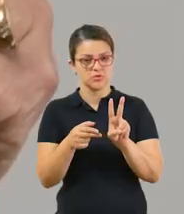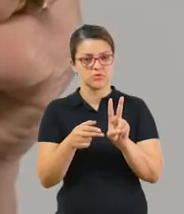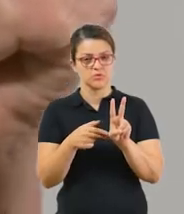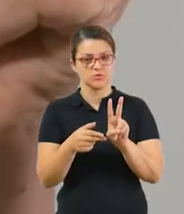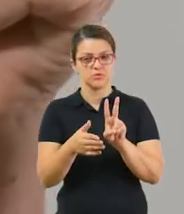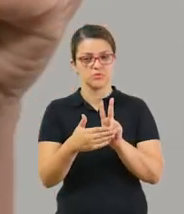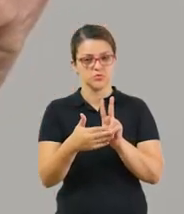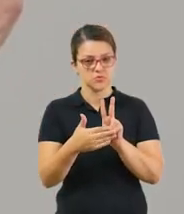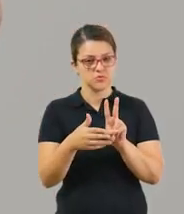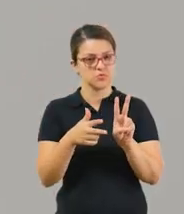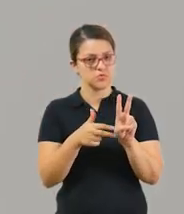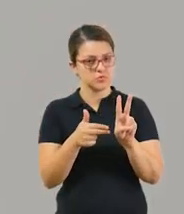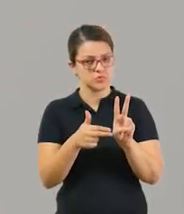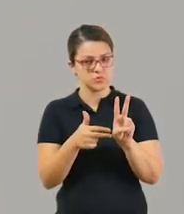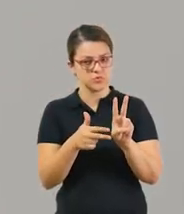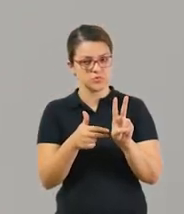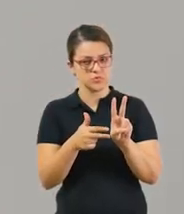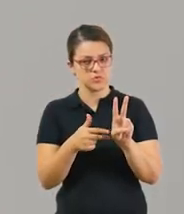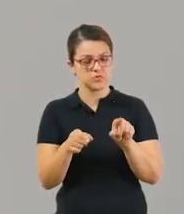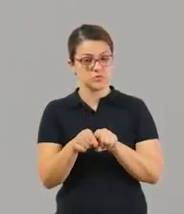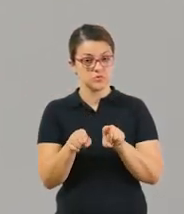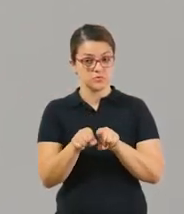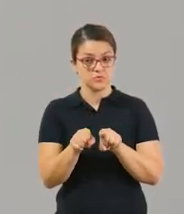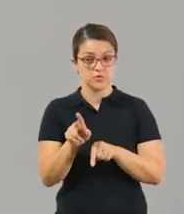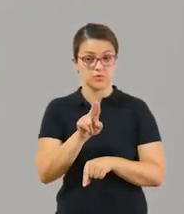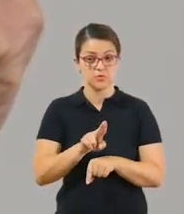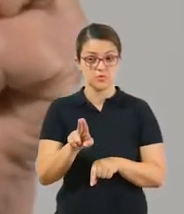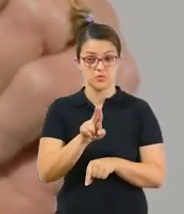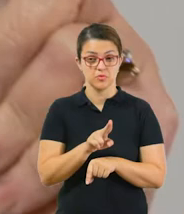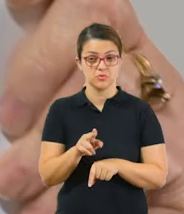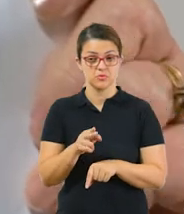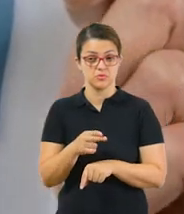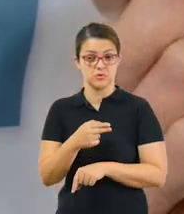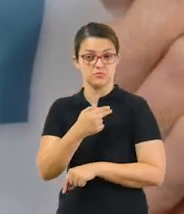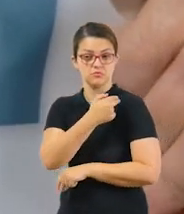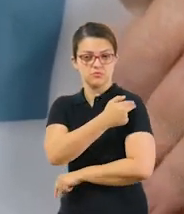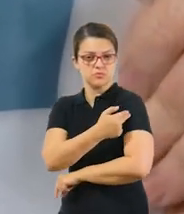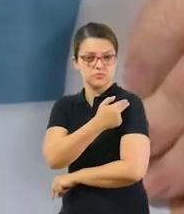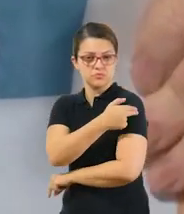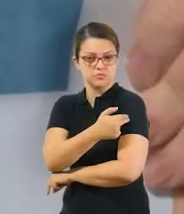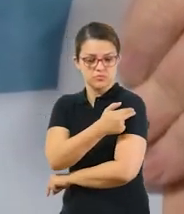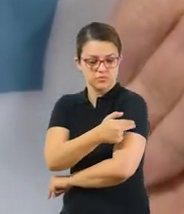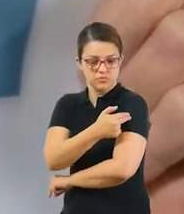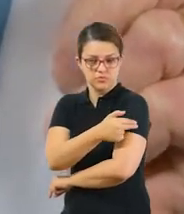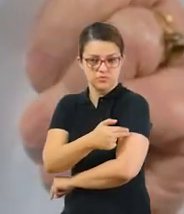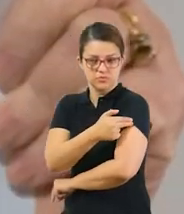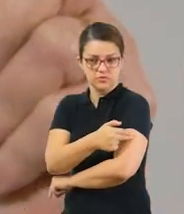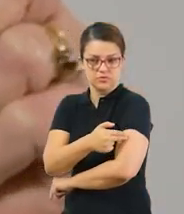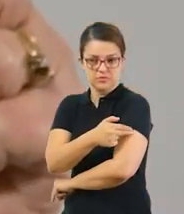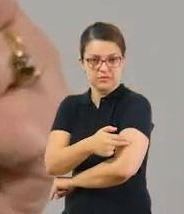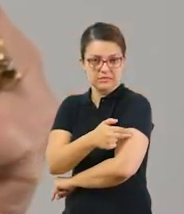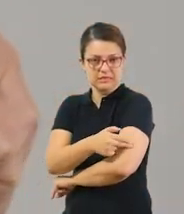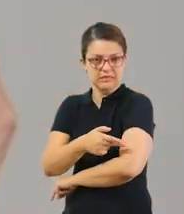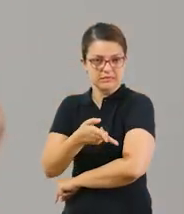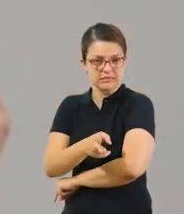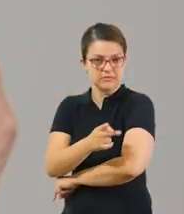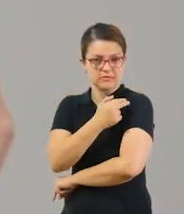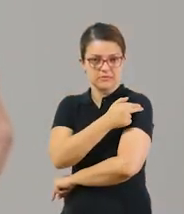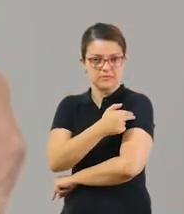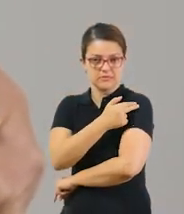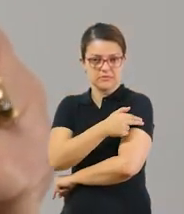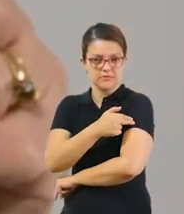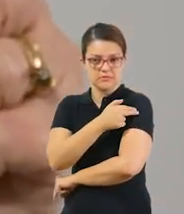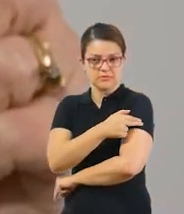dos índios que eles também usam nesse sentido olha só que interessante a pintura deles e sempre na